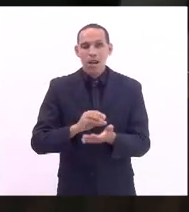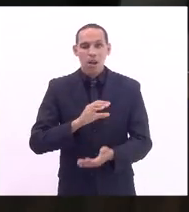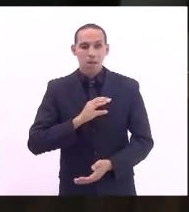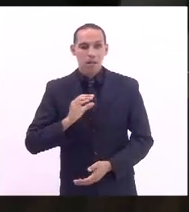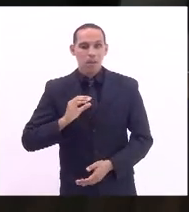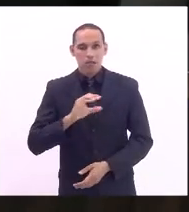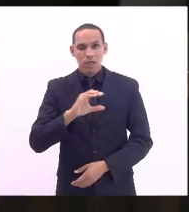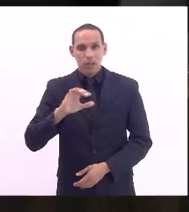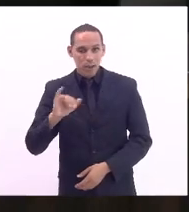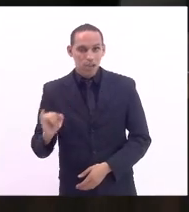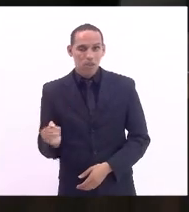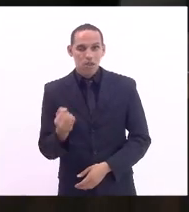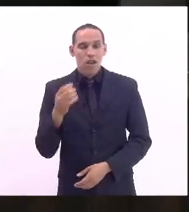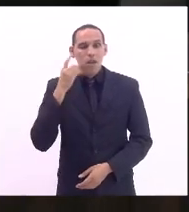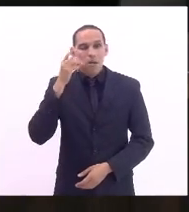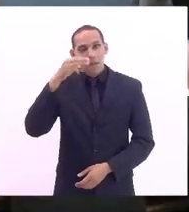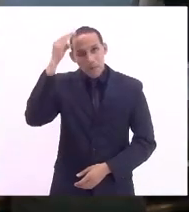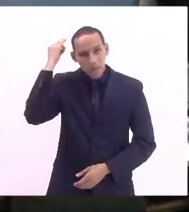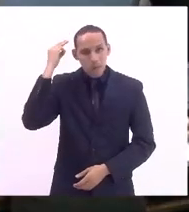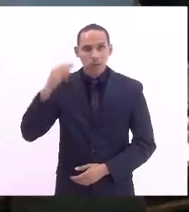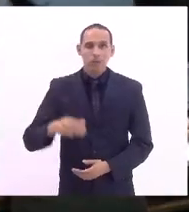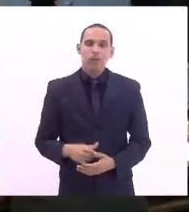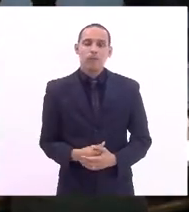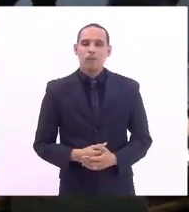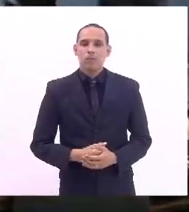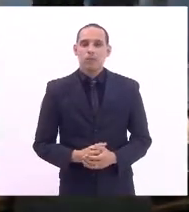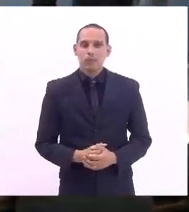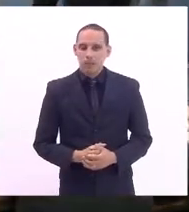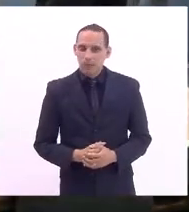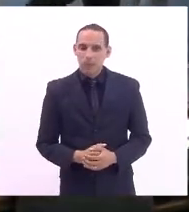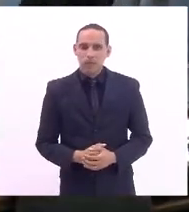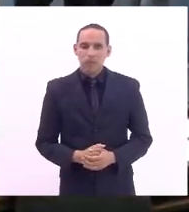de Constituição e Justiça, deputado Márcio Pacheco.